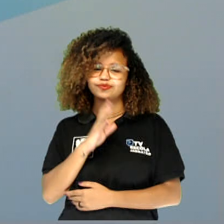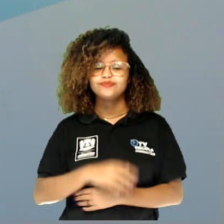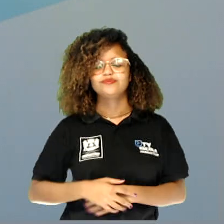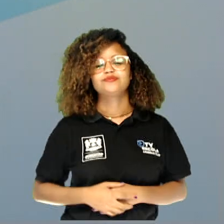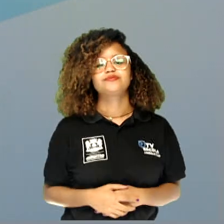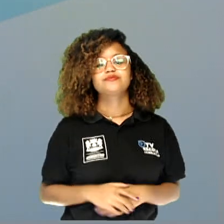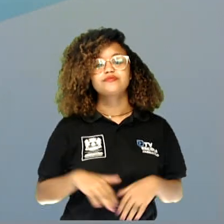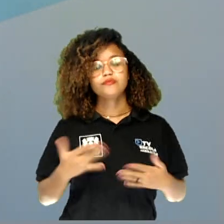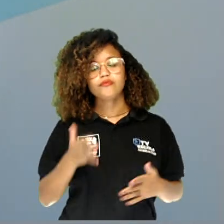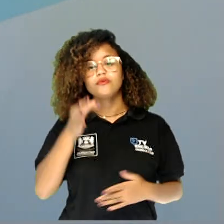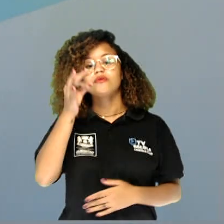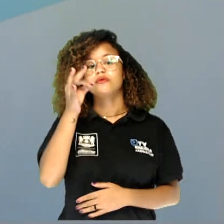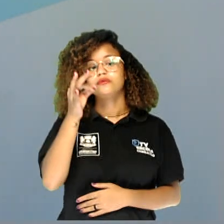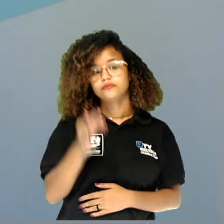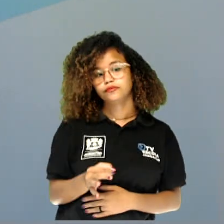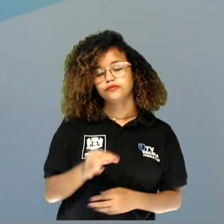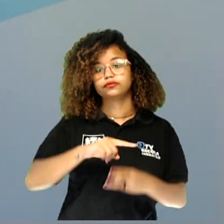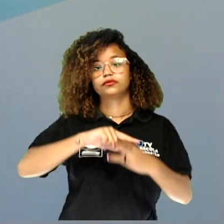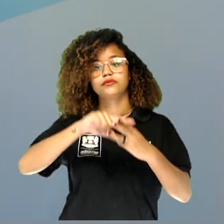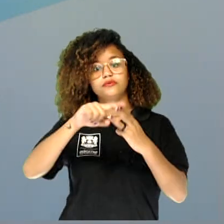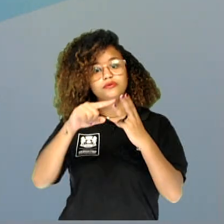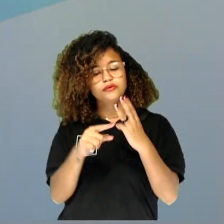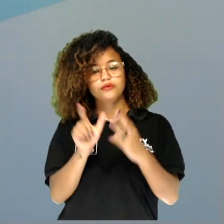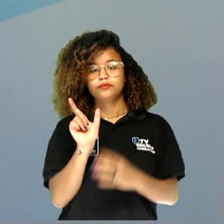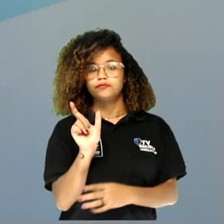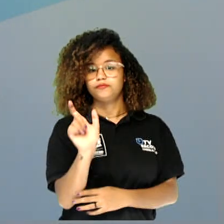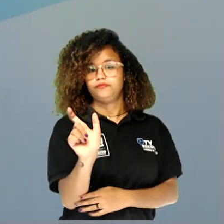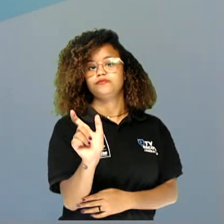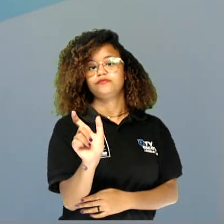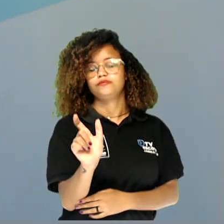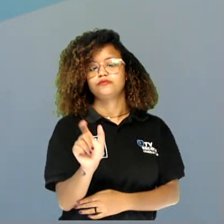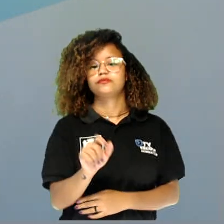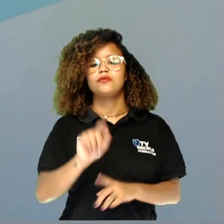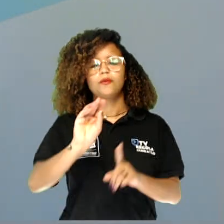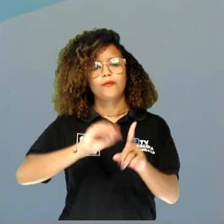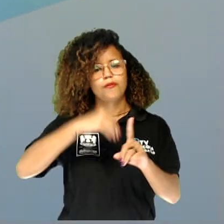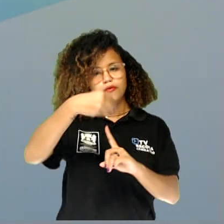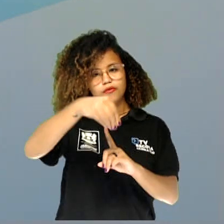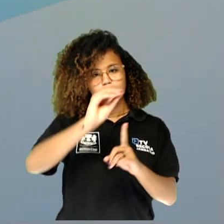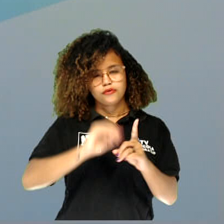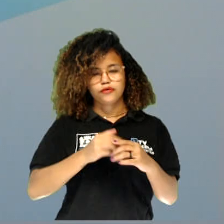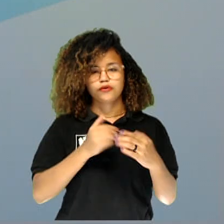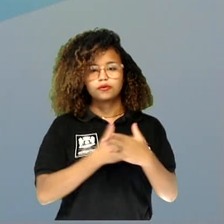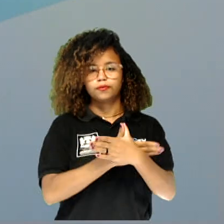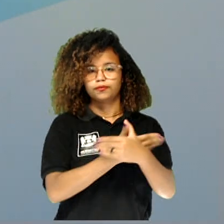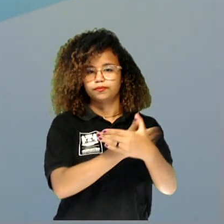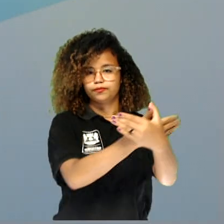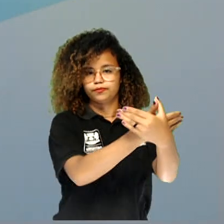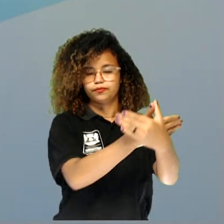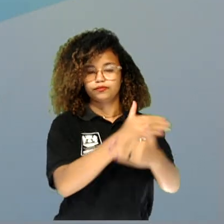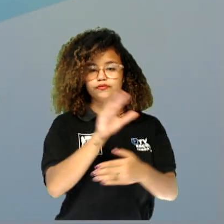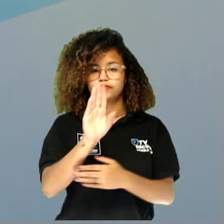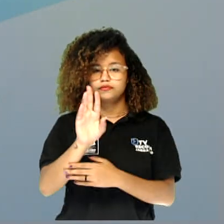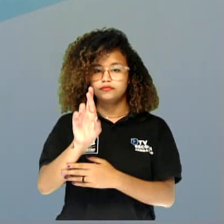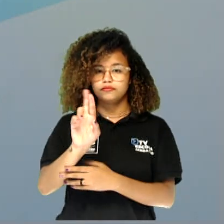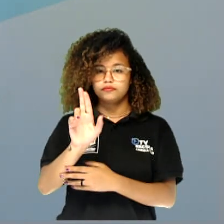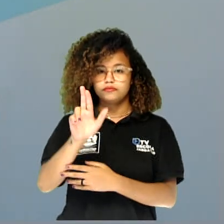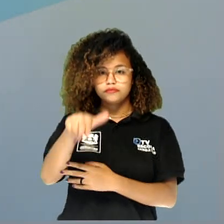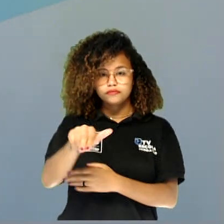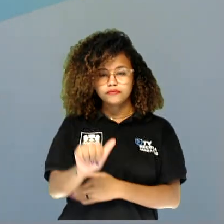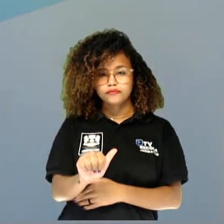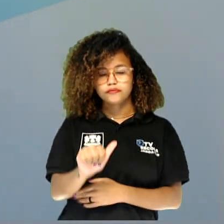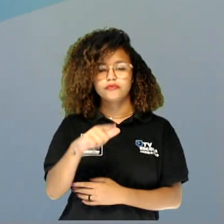Então, acertamos três palavras: banana, borboleta e Bruna.